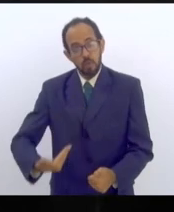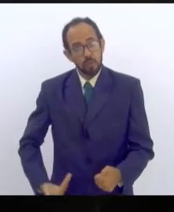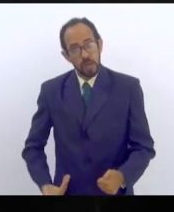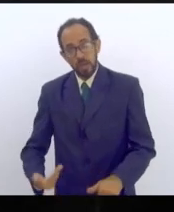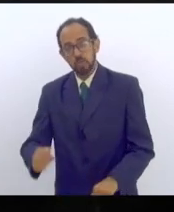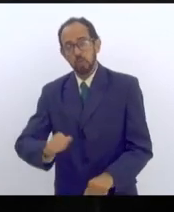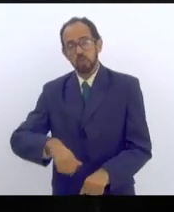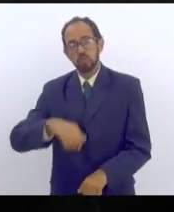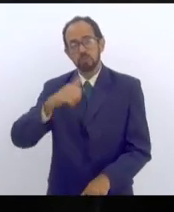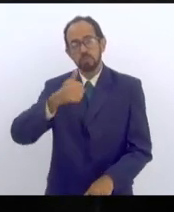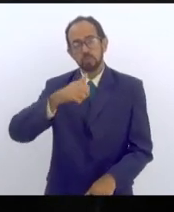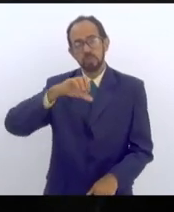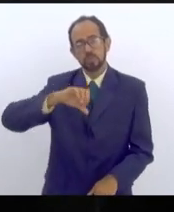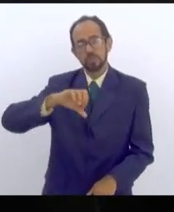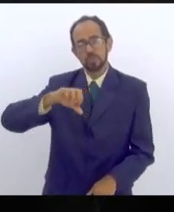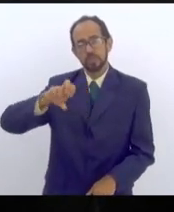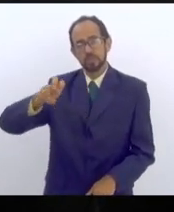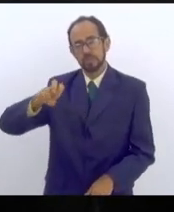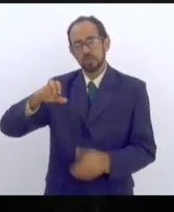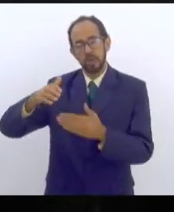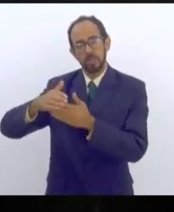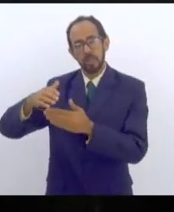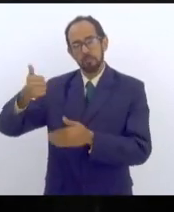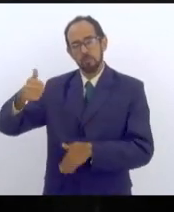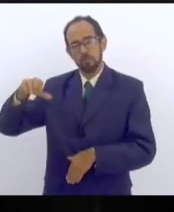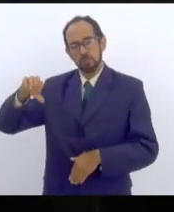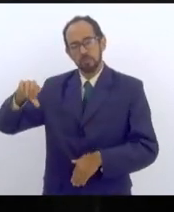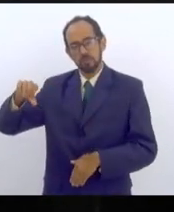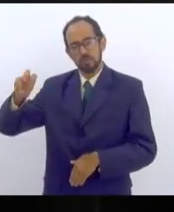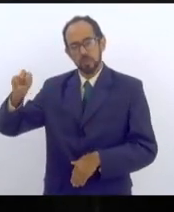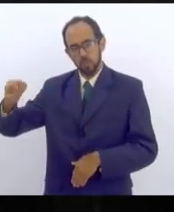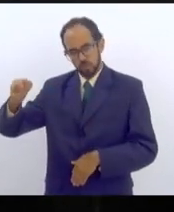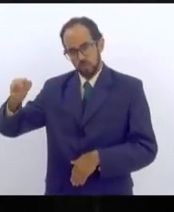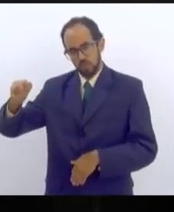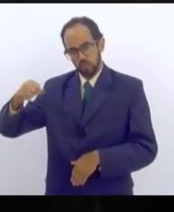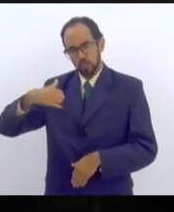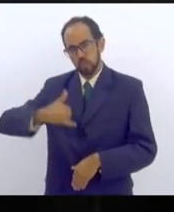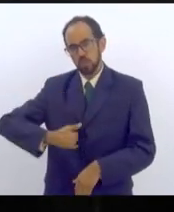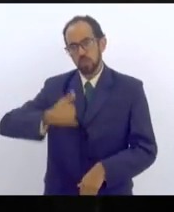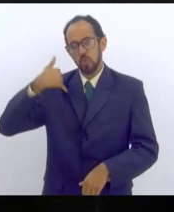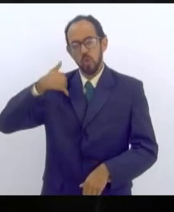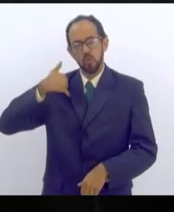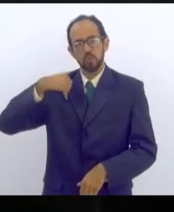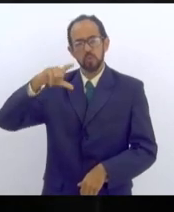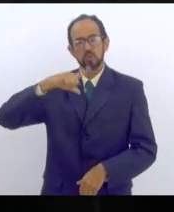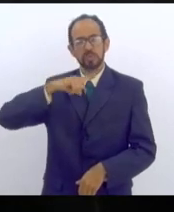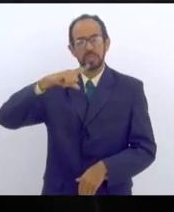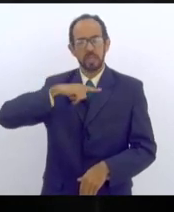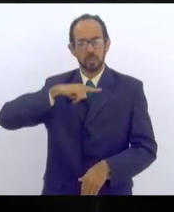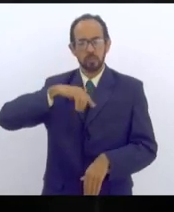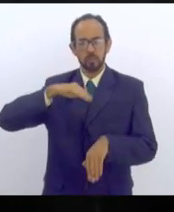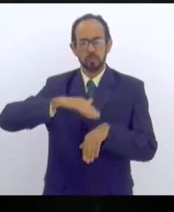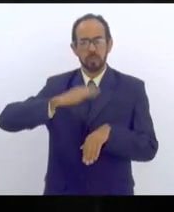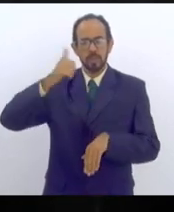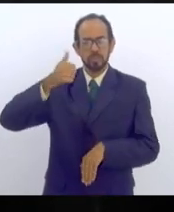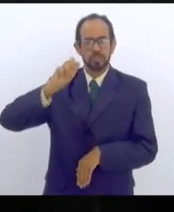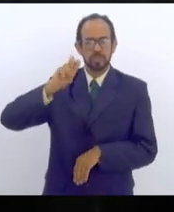95 a 98. E me orgulho, senhora presidente, de ter sido por mais de 15